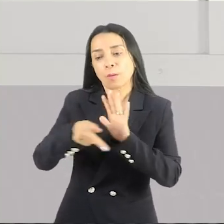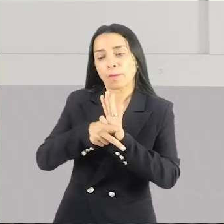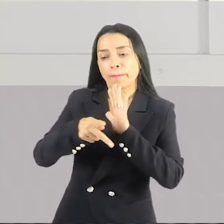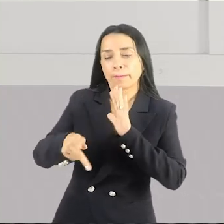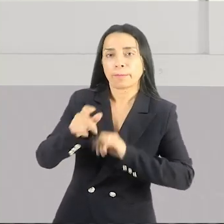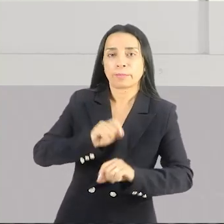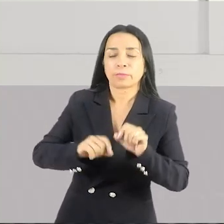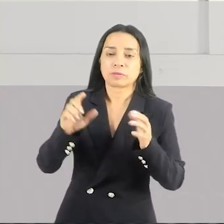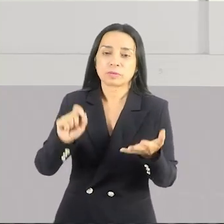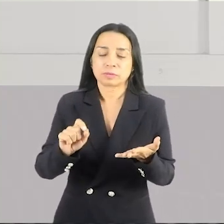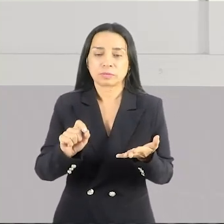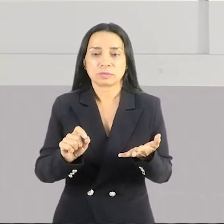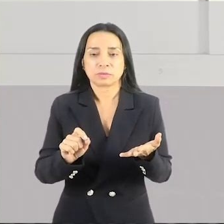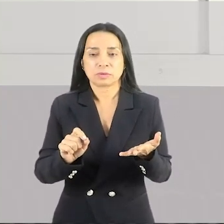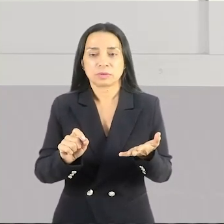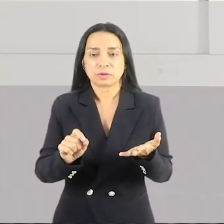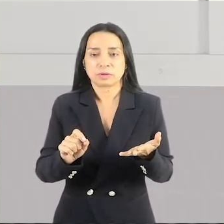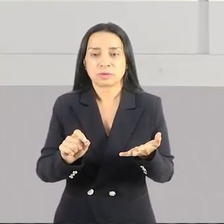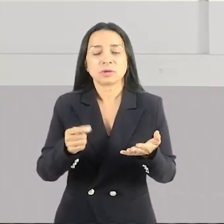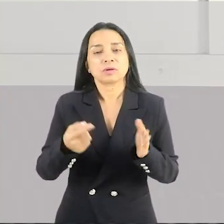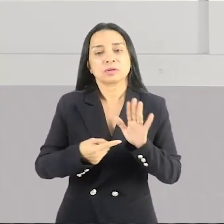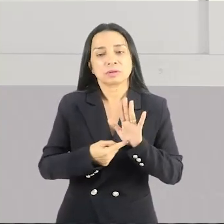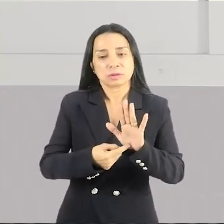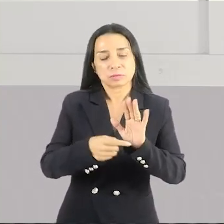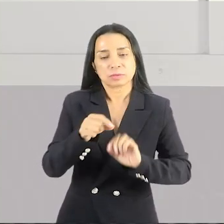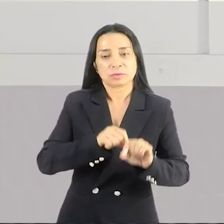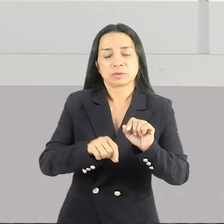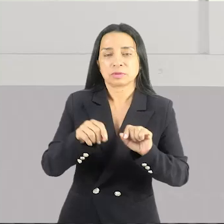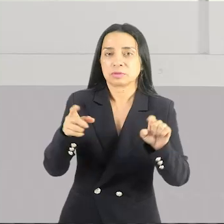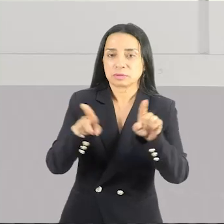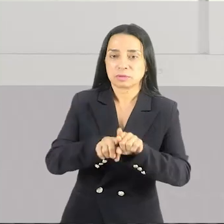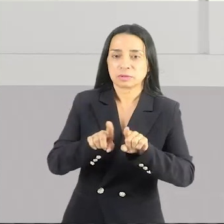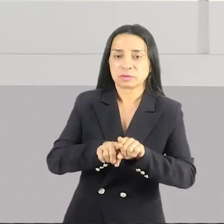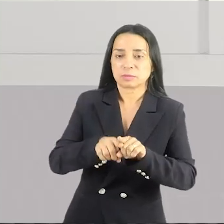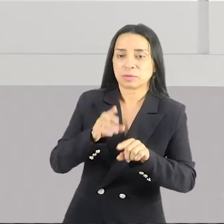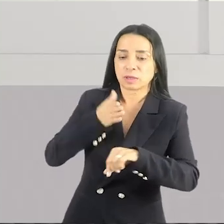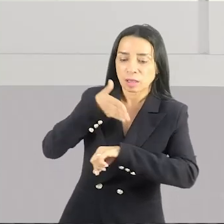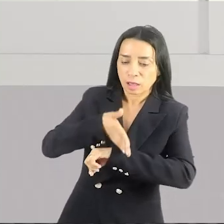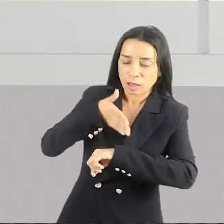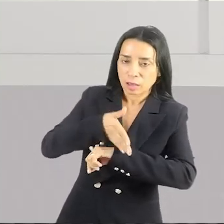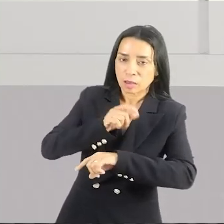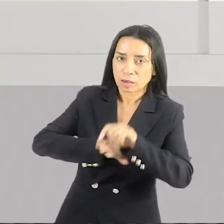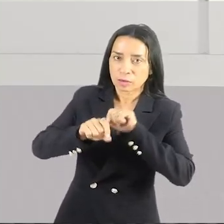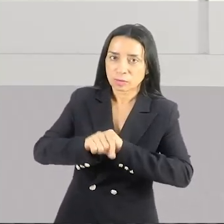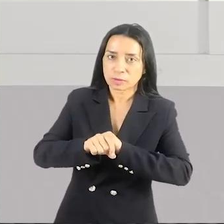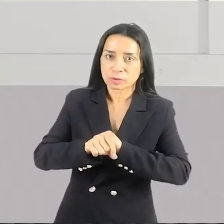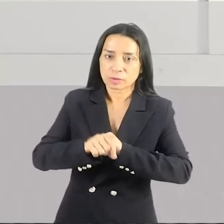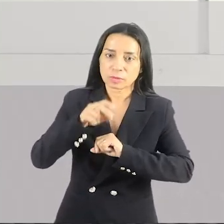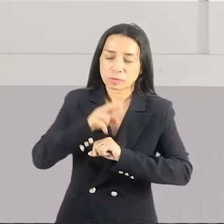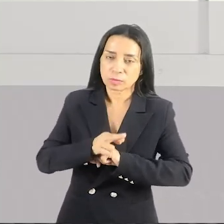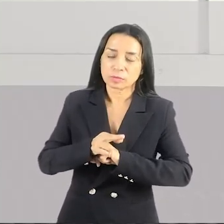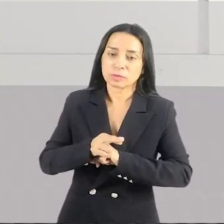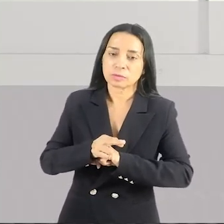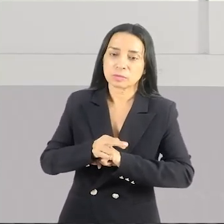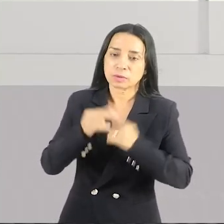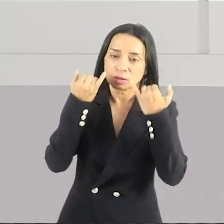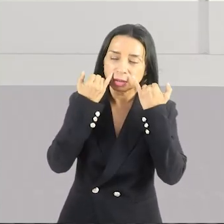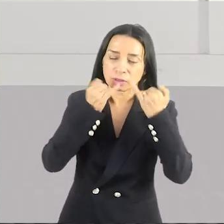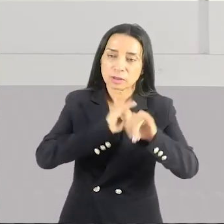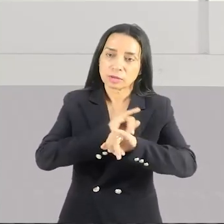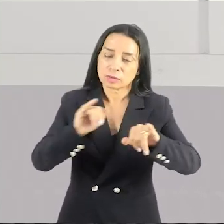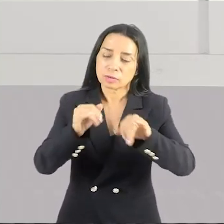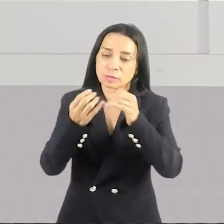específico, né? Pode ser um peso que pode ser dado, ou também a frequência com que um dado aparece